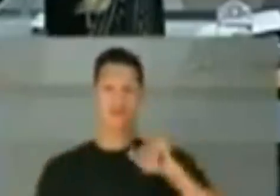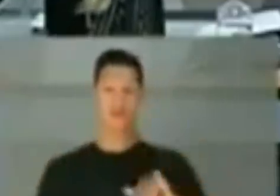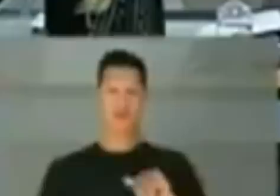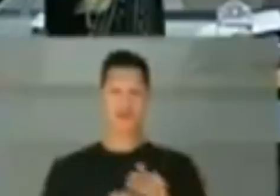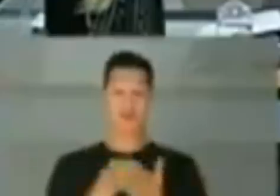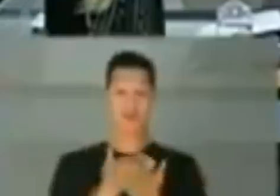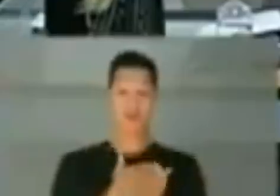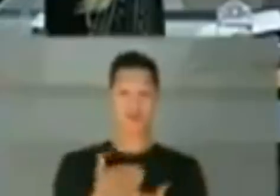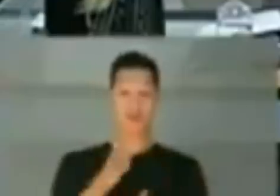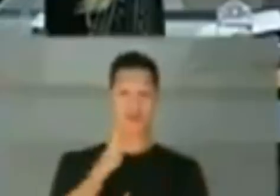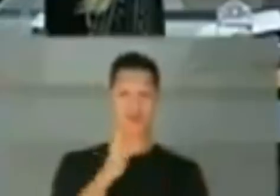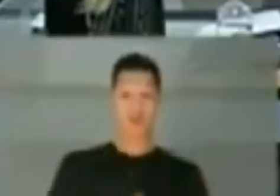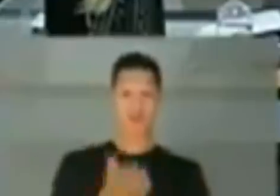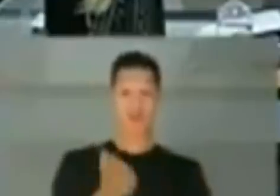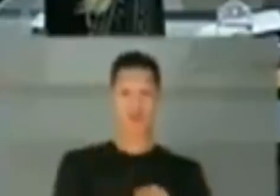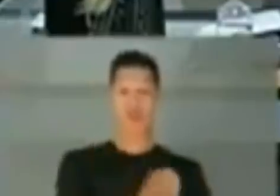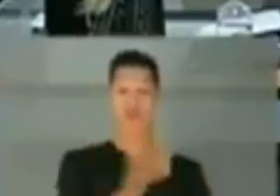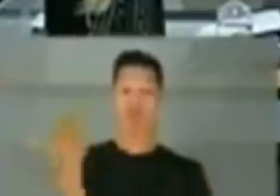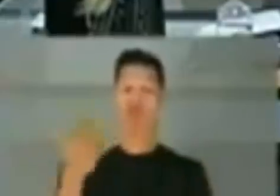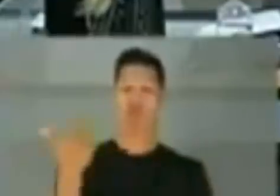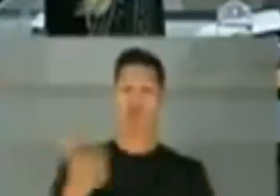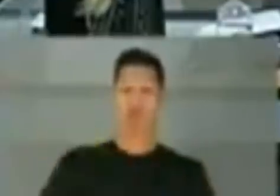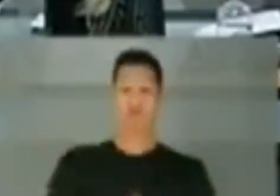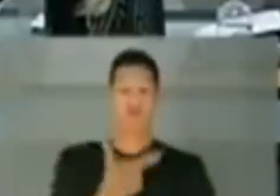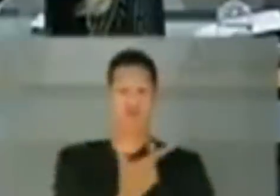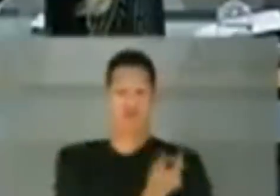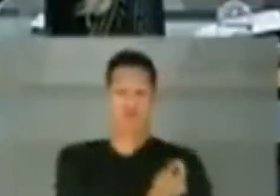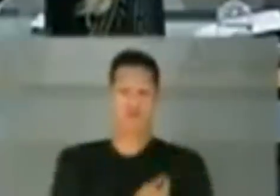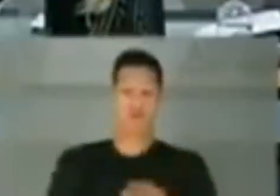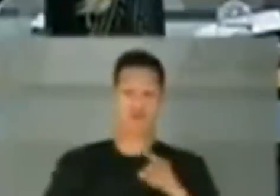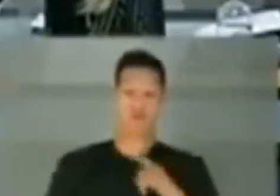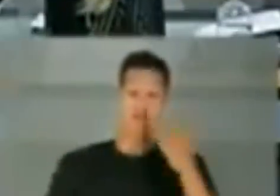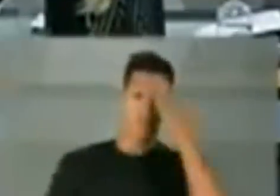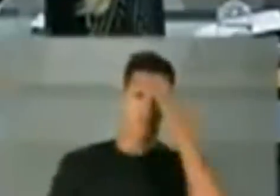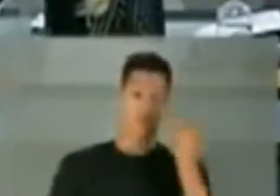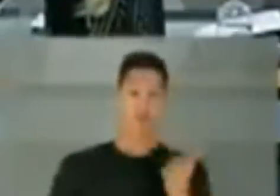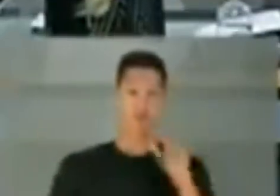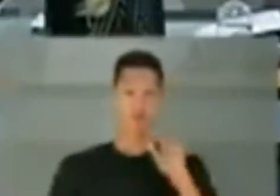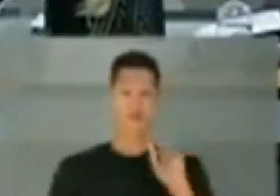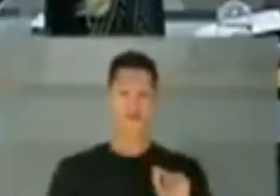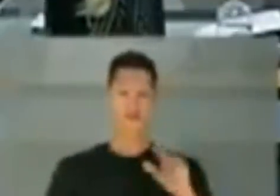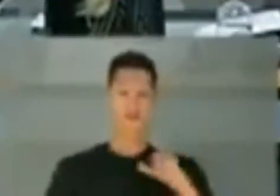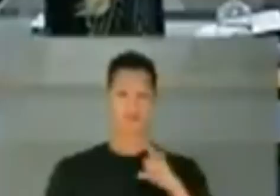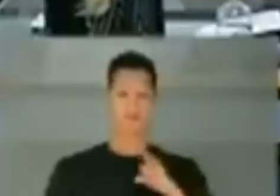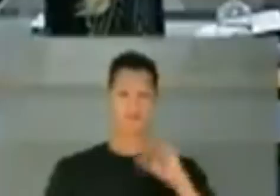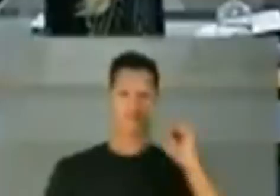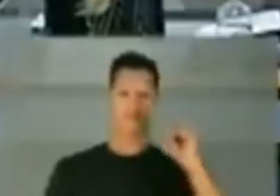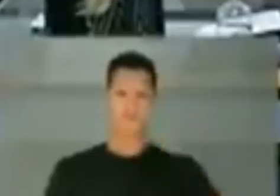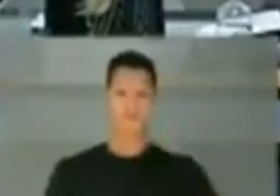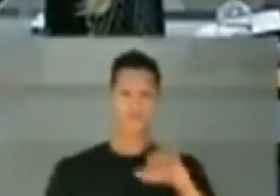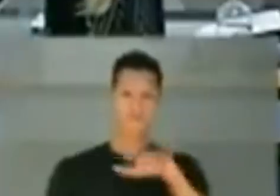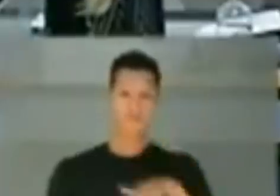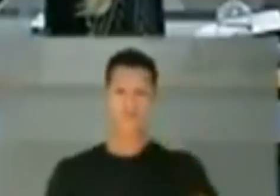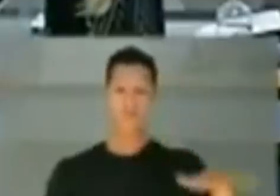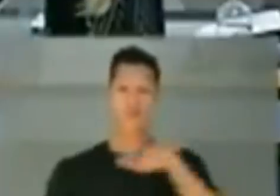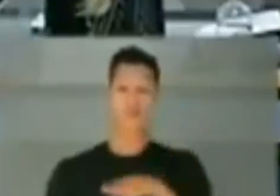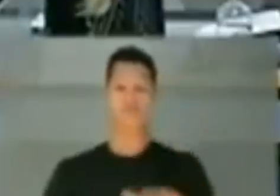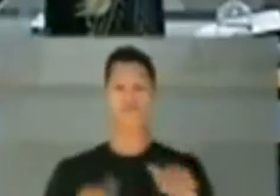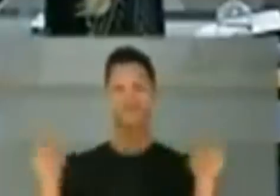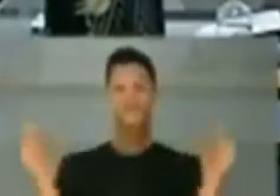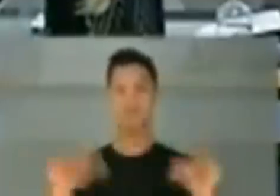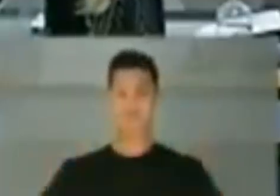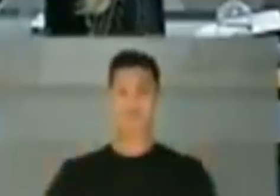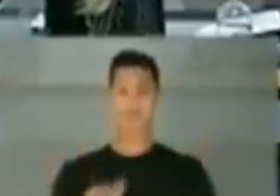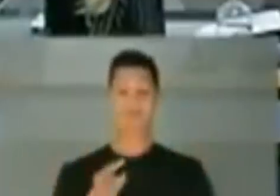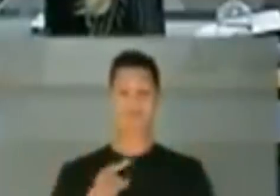as campanhas já com um quantitativo suficiente de vacina. Sabemos que existia, sim, um cenário de escassez